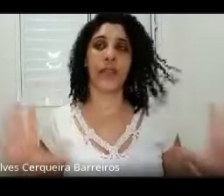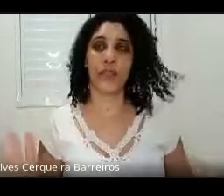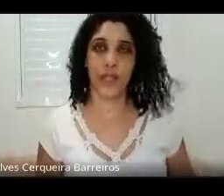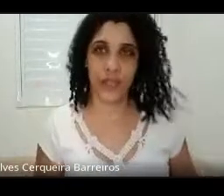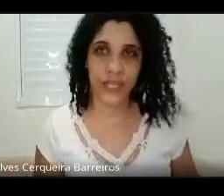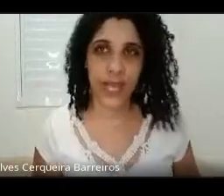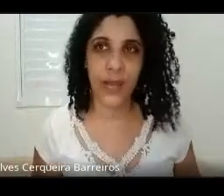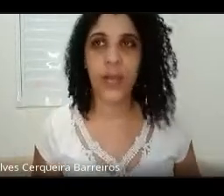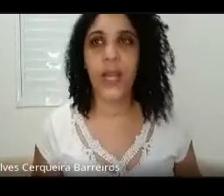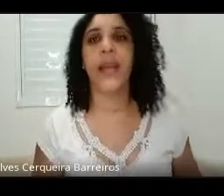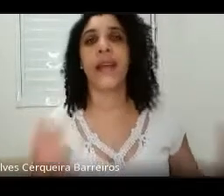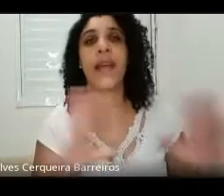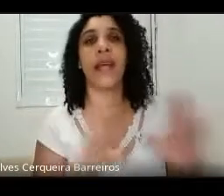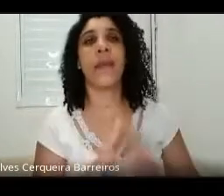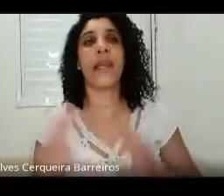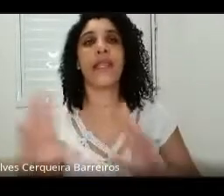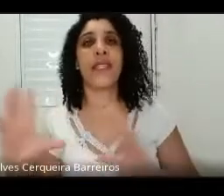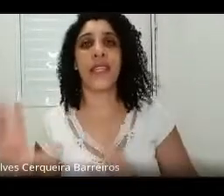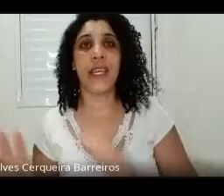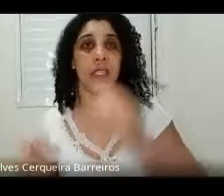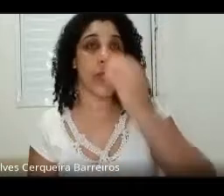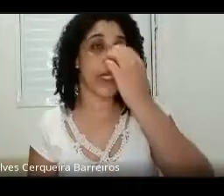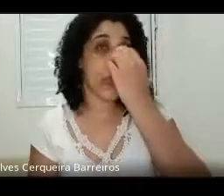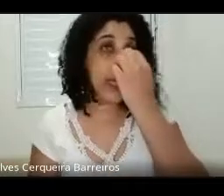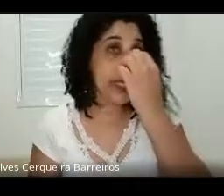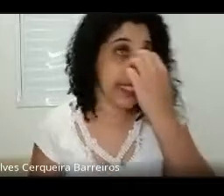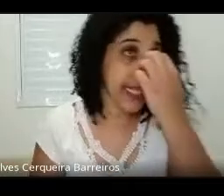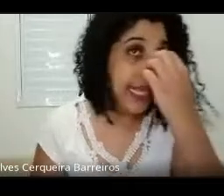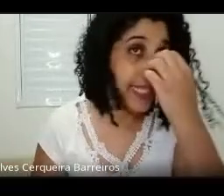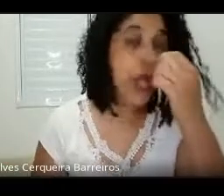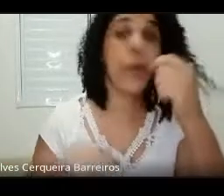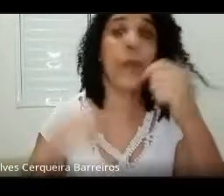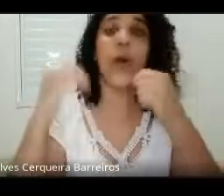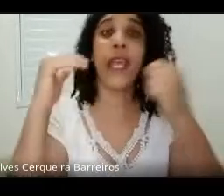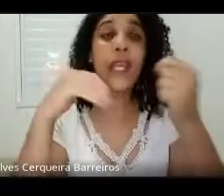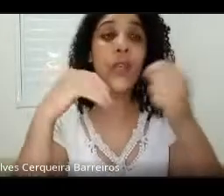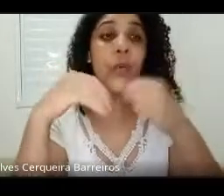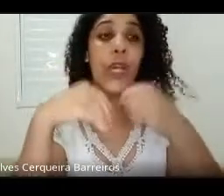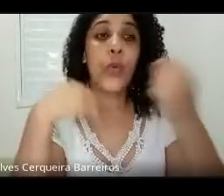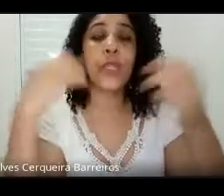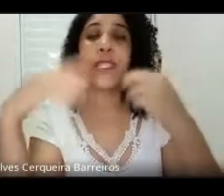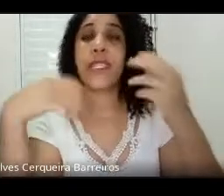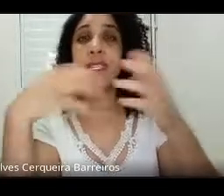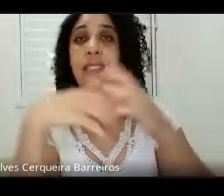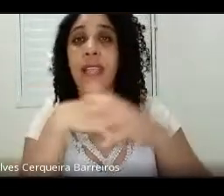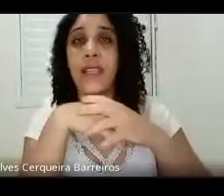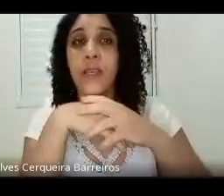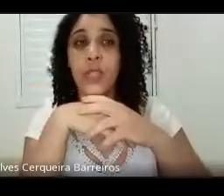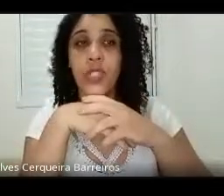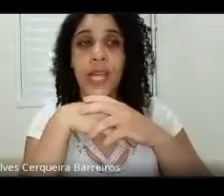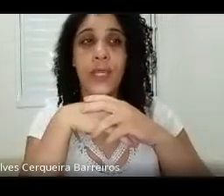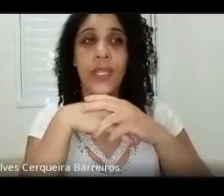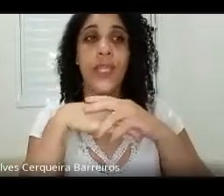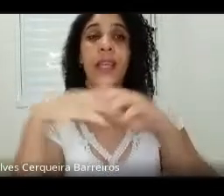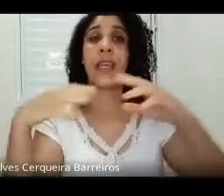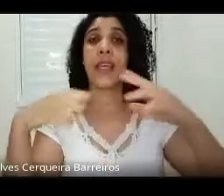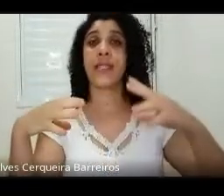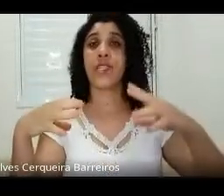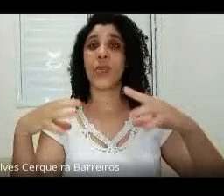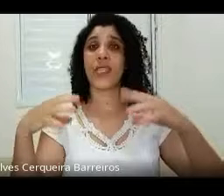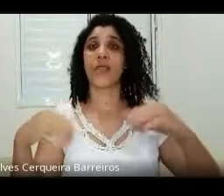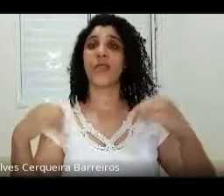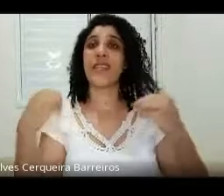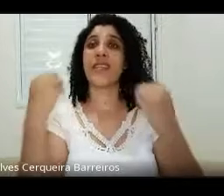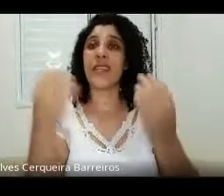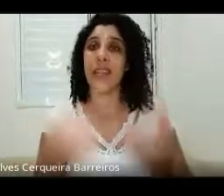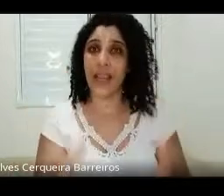é universal. Cada país vai ter a sua língua de sinais. Porém, o que algumas pesquisas têm demonstrado é que